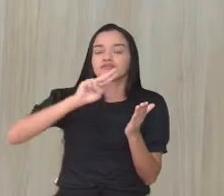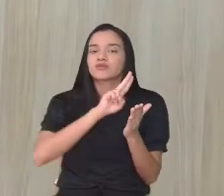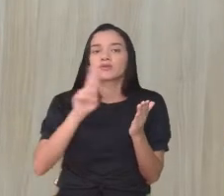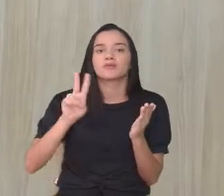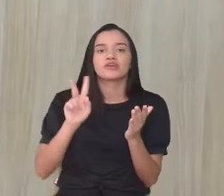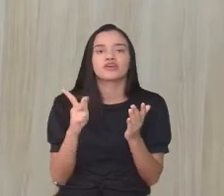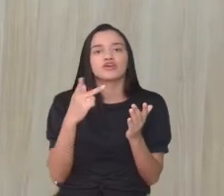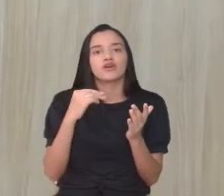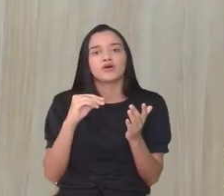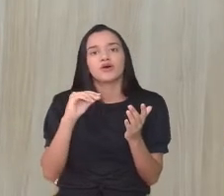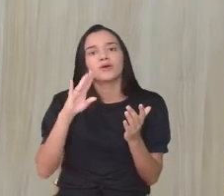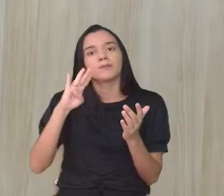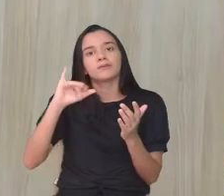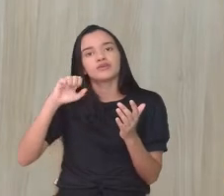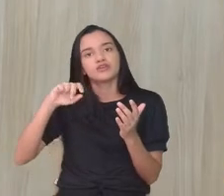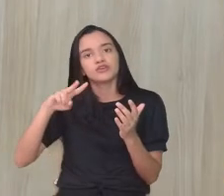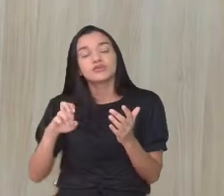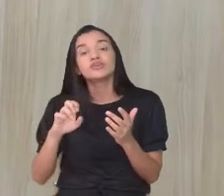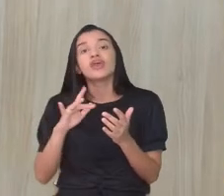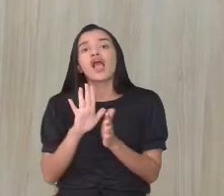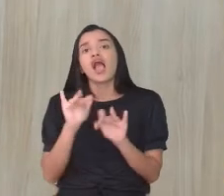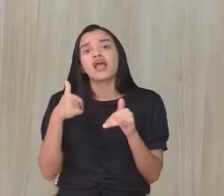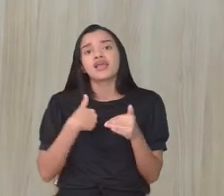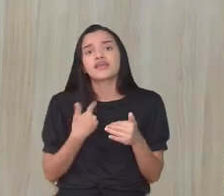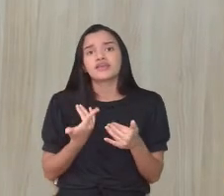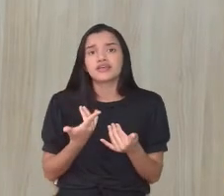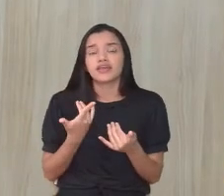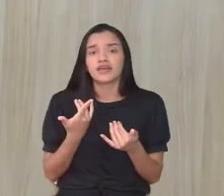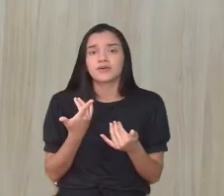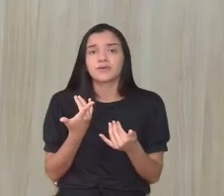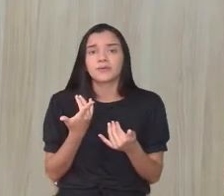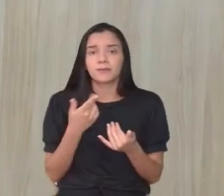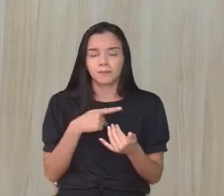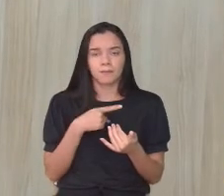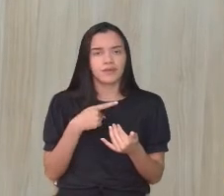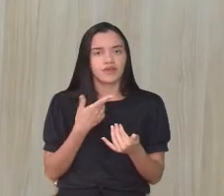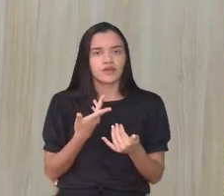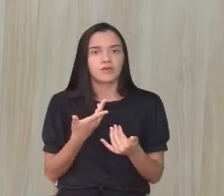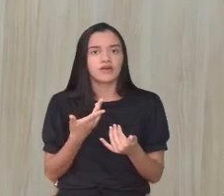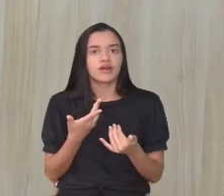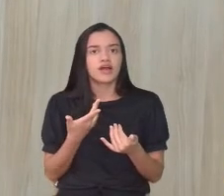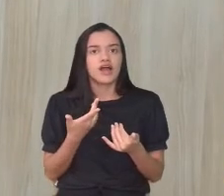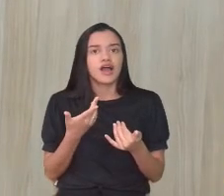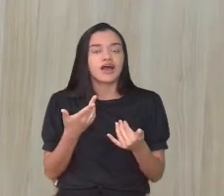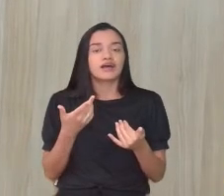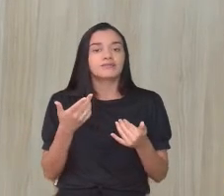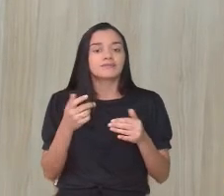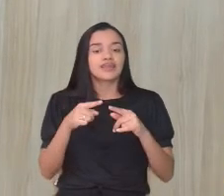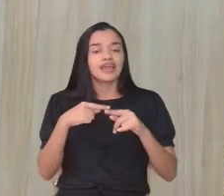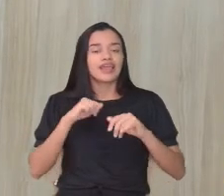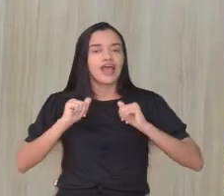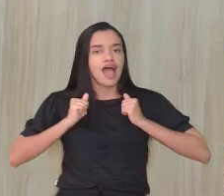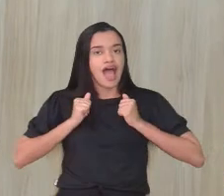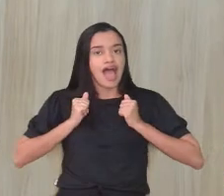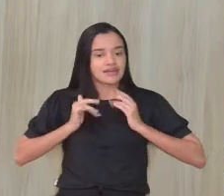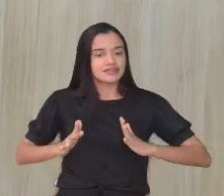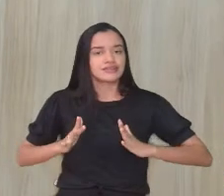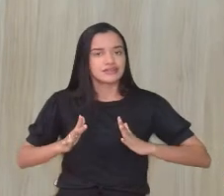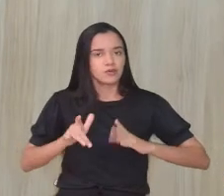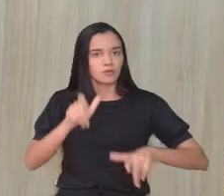ricos para doar aos pobres que estão passando fome. E aí eu relativizo as atitudes da personagem. Eu só